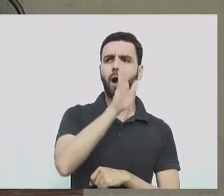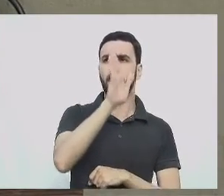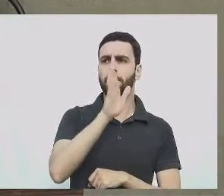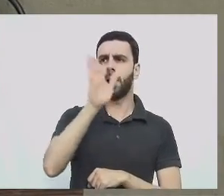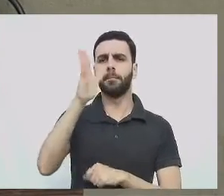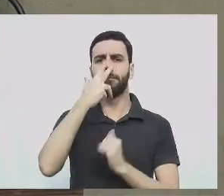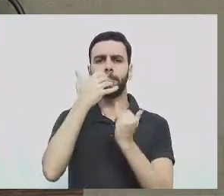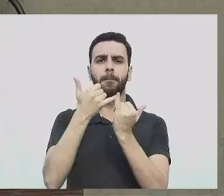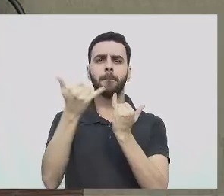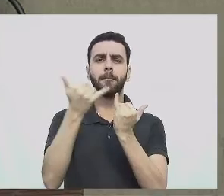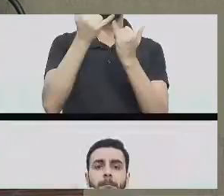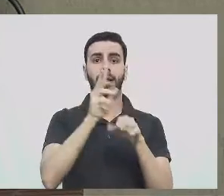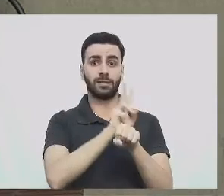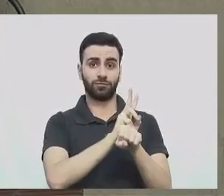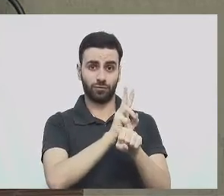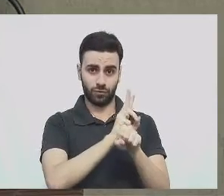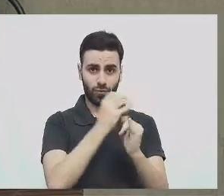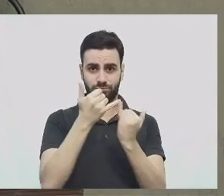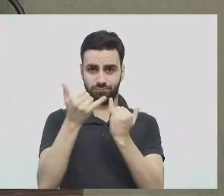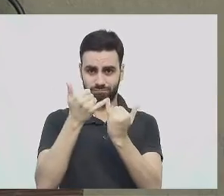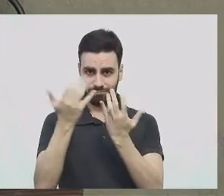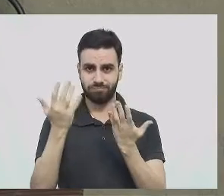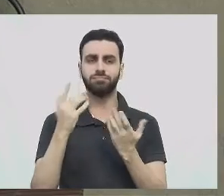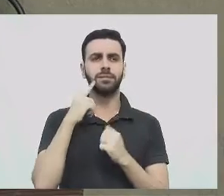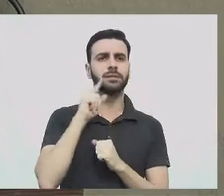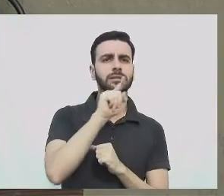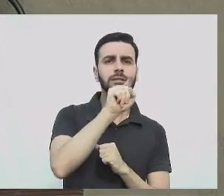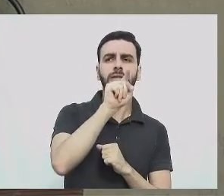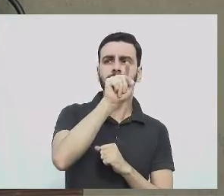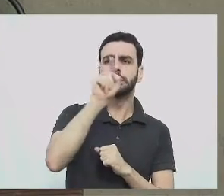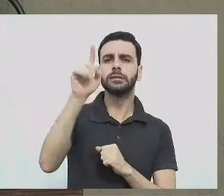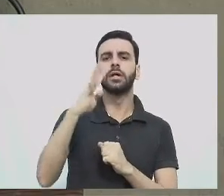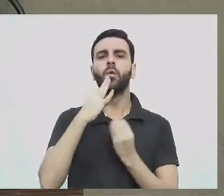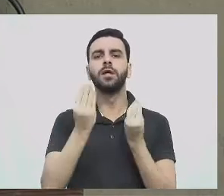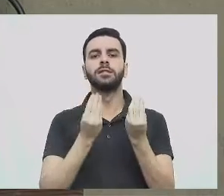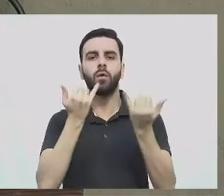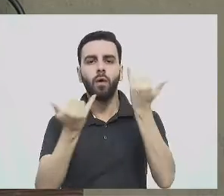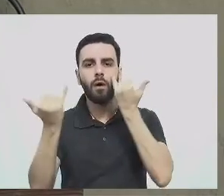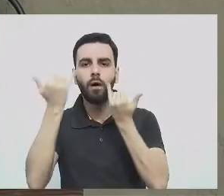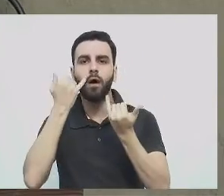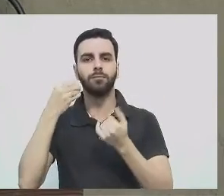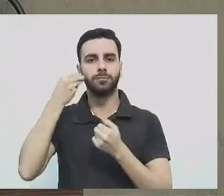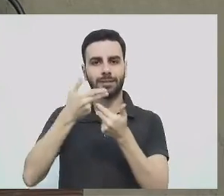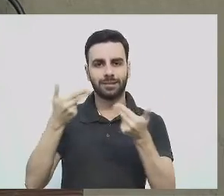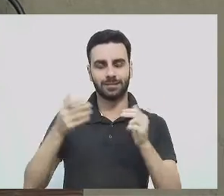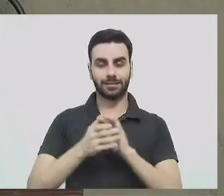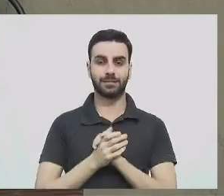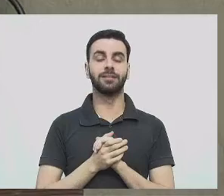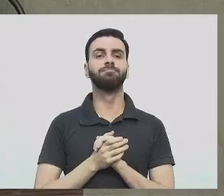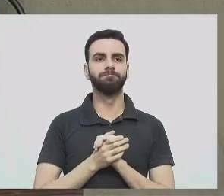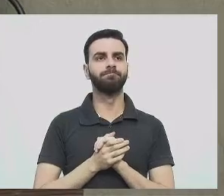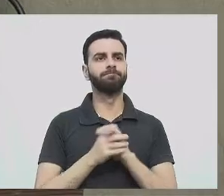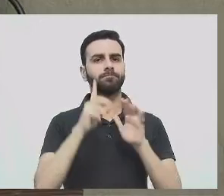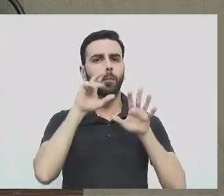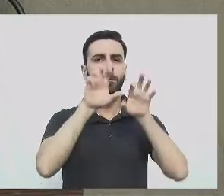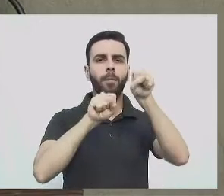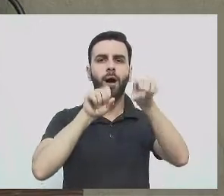menos as mesmas características da faculdade Viçosa. E ali nós fomos